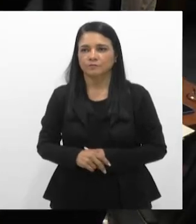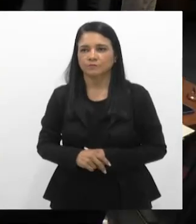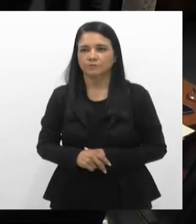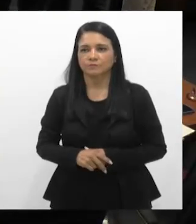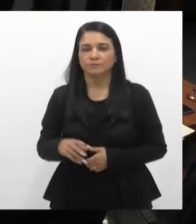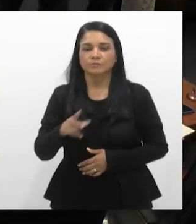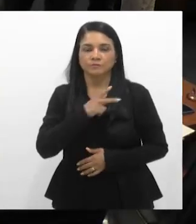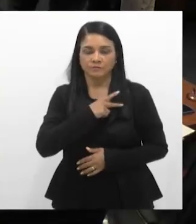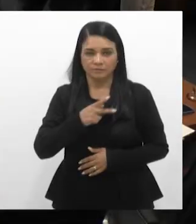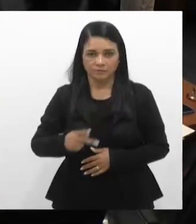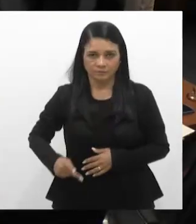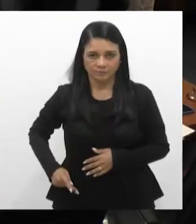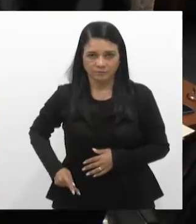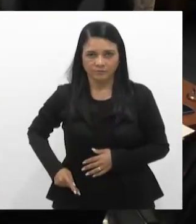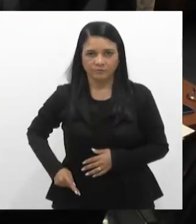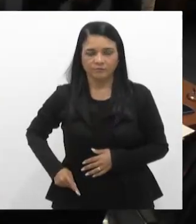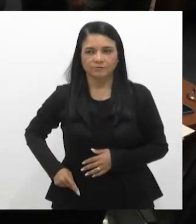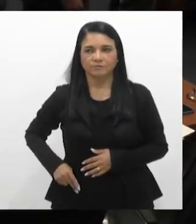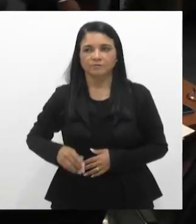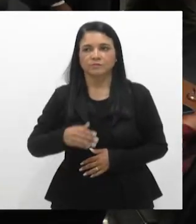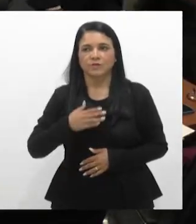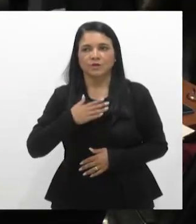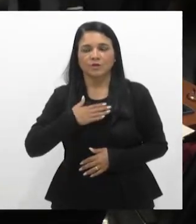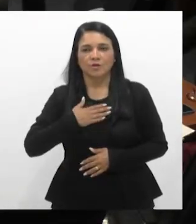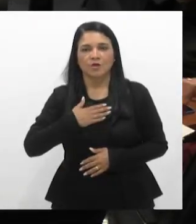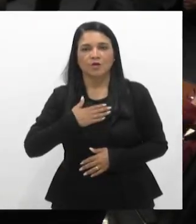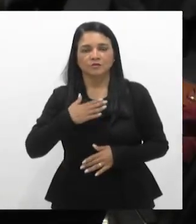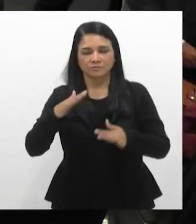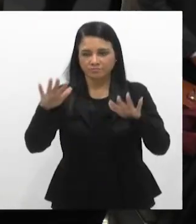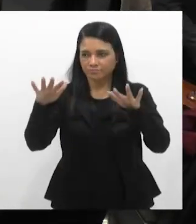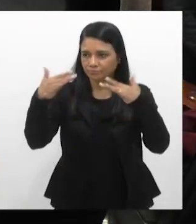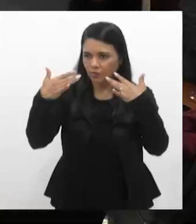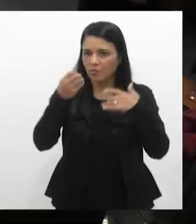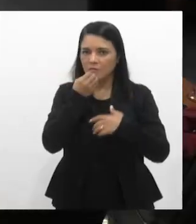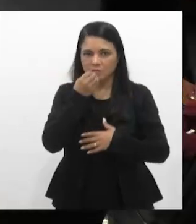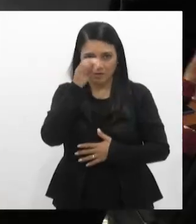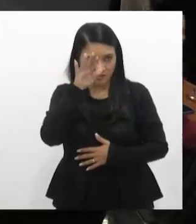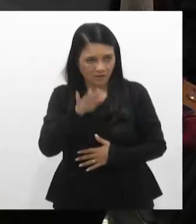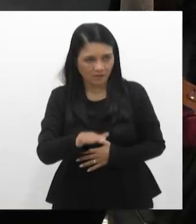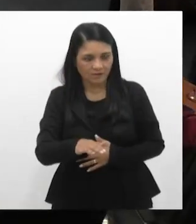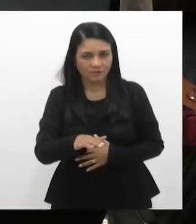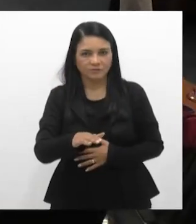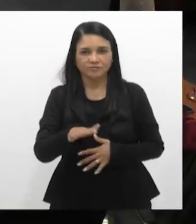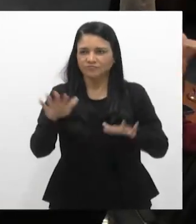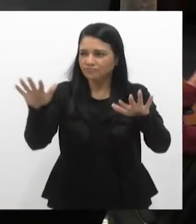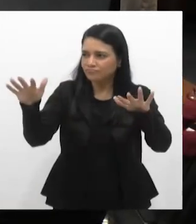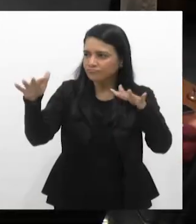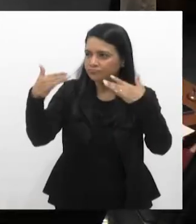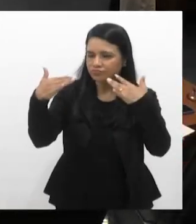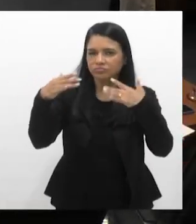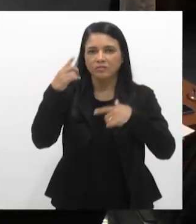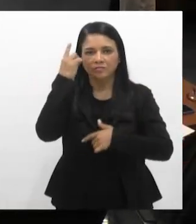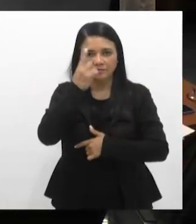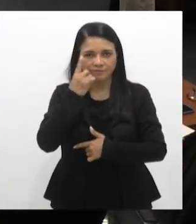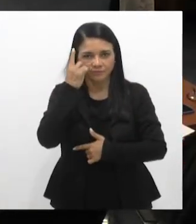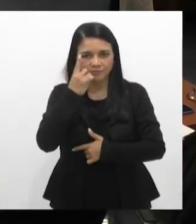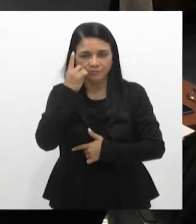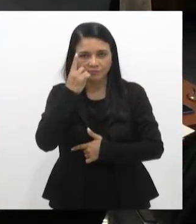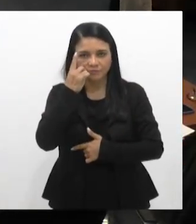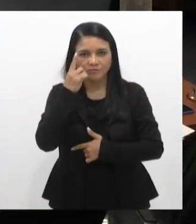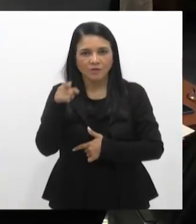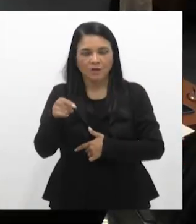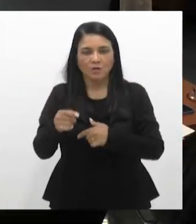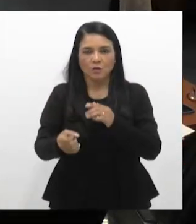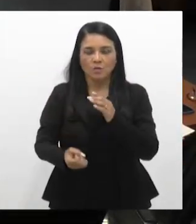Senhor presidente, gostaria de chamar a atenção aqui, boa tarde, gostaria de chamar a atenção aqui de todos os nossos pares. Eu acabei